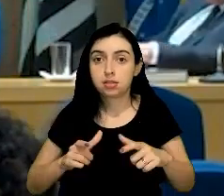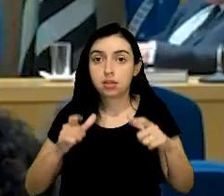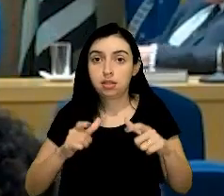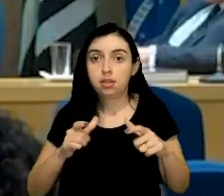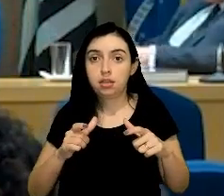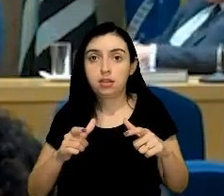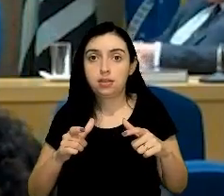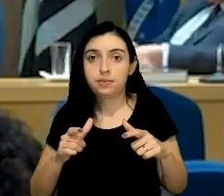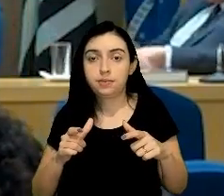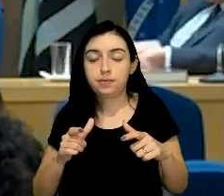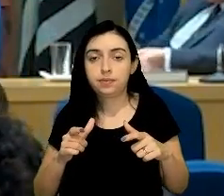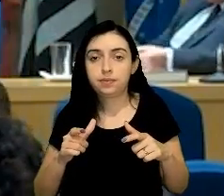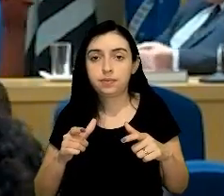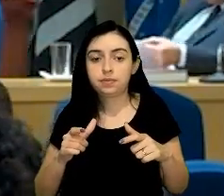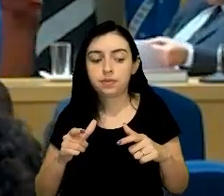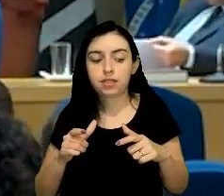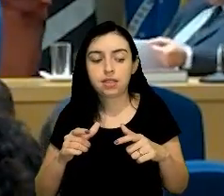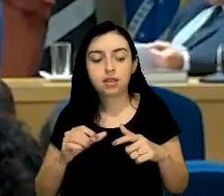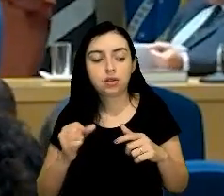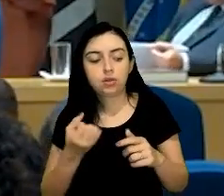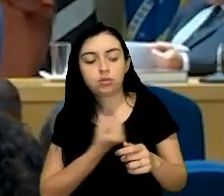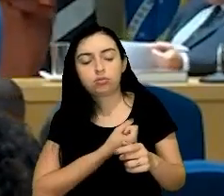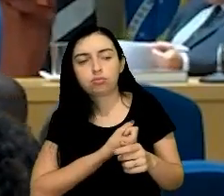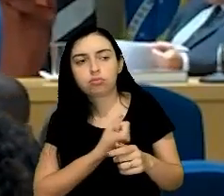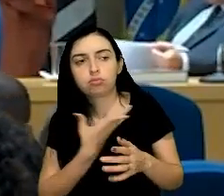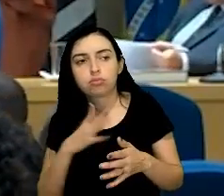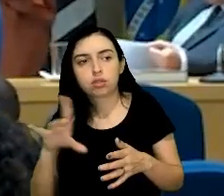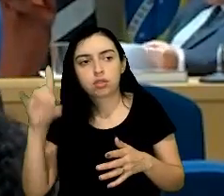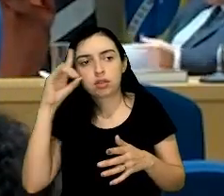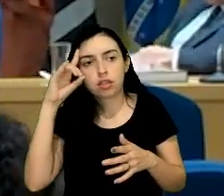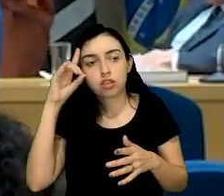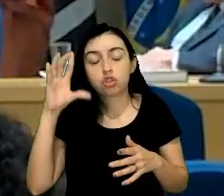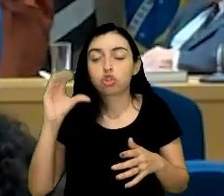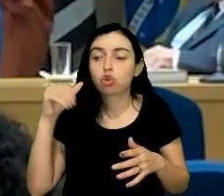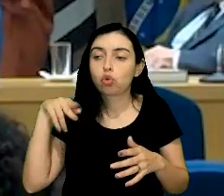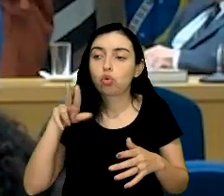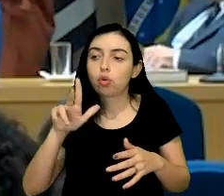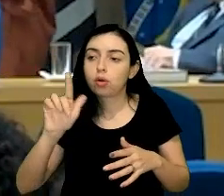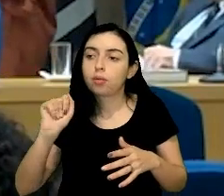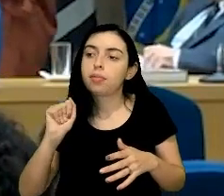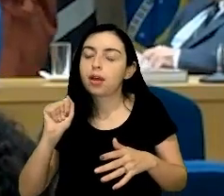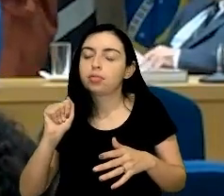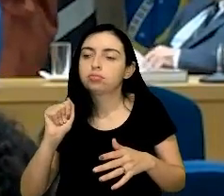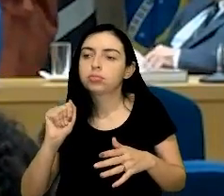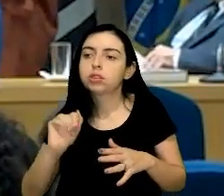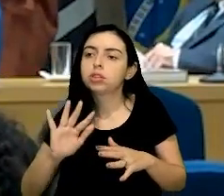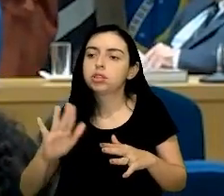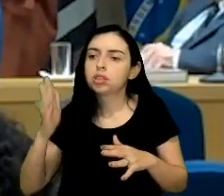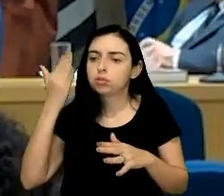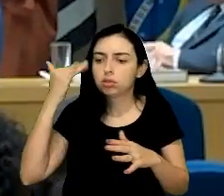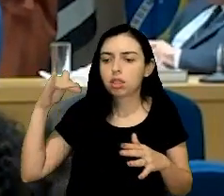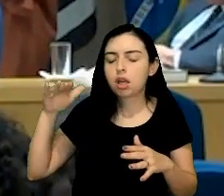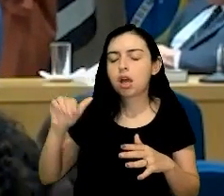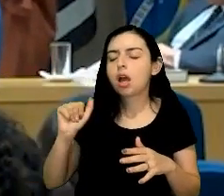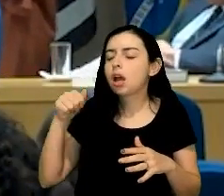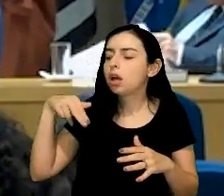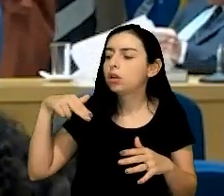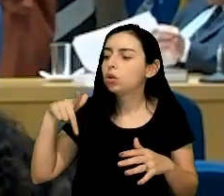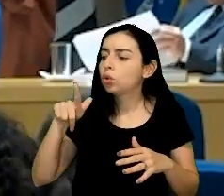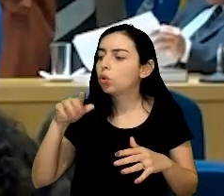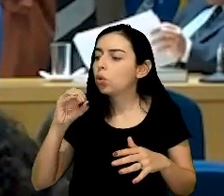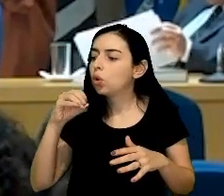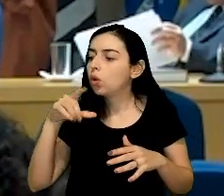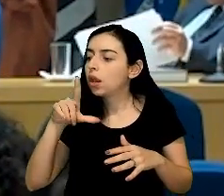aqui é de Cuba, uma migração muito mais adulta, né? As angolanas, tem uma forte presença das